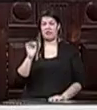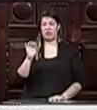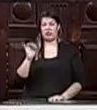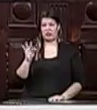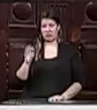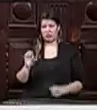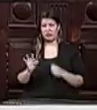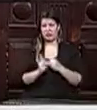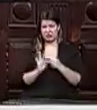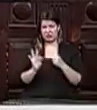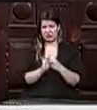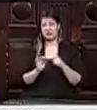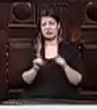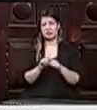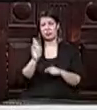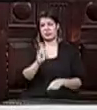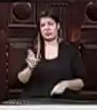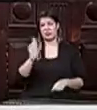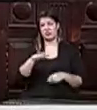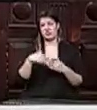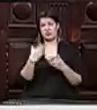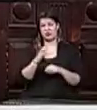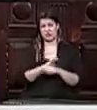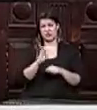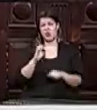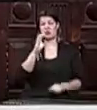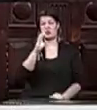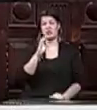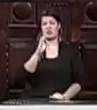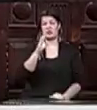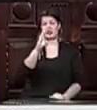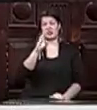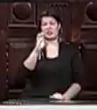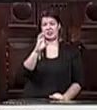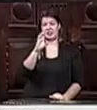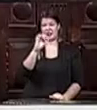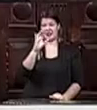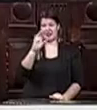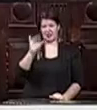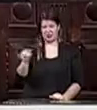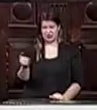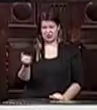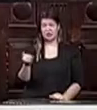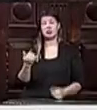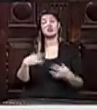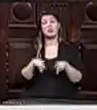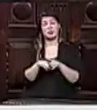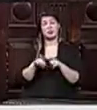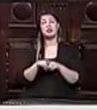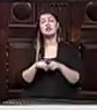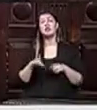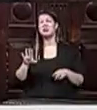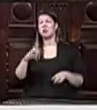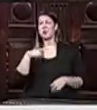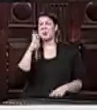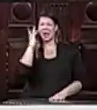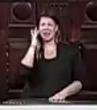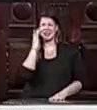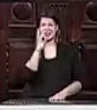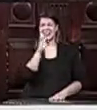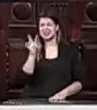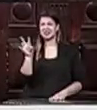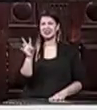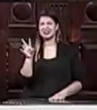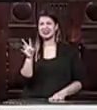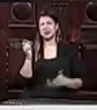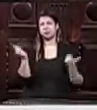das universidades estaduais, não vou falar de Fundação CCERJ, mas o ambiente já tem estado muito convulsionado na rede estadual de educação